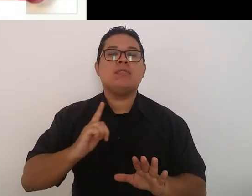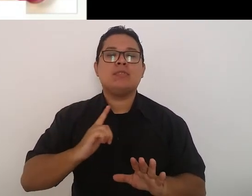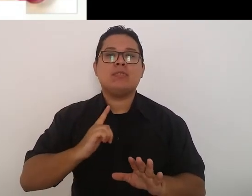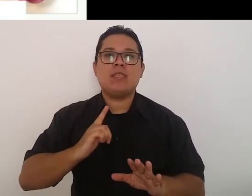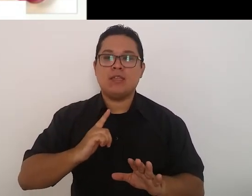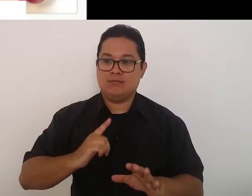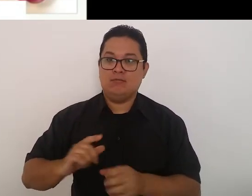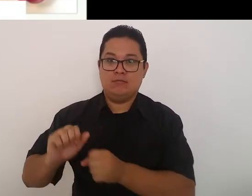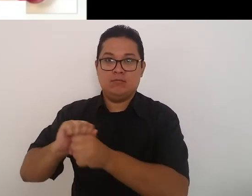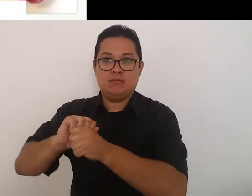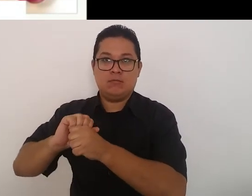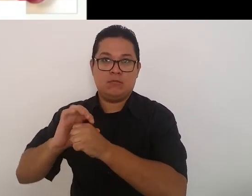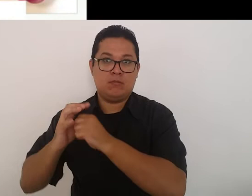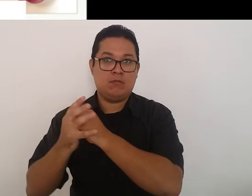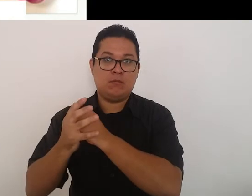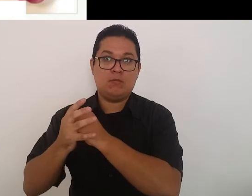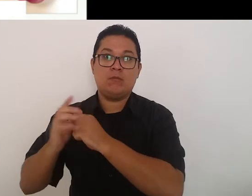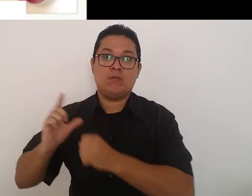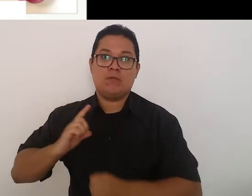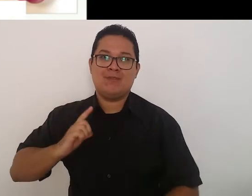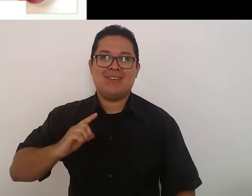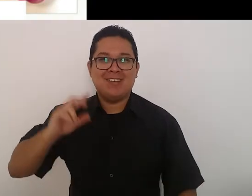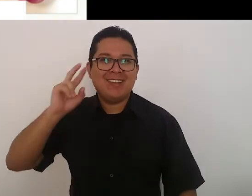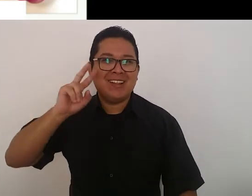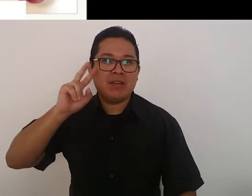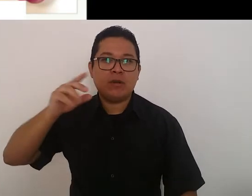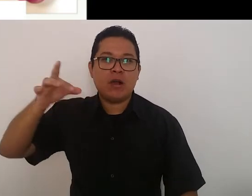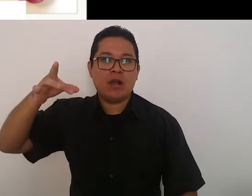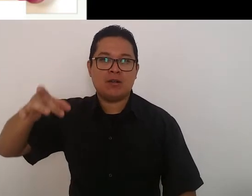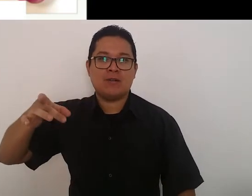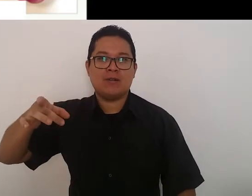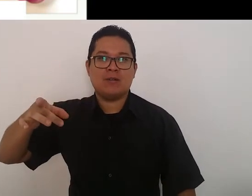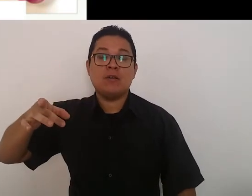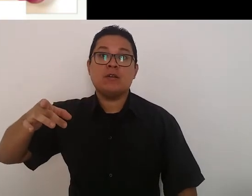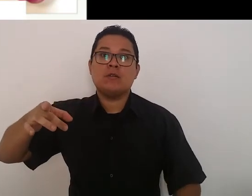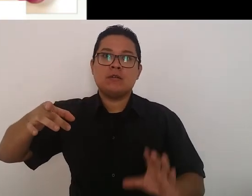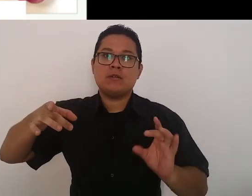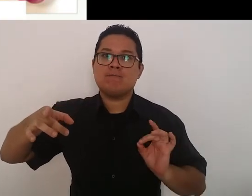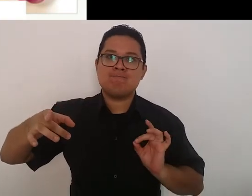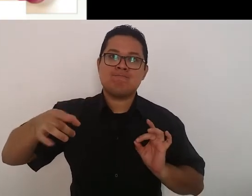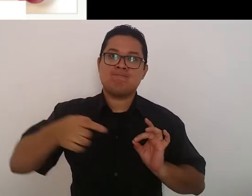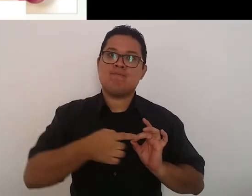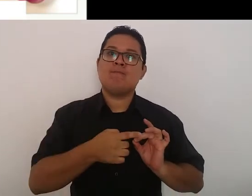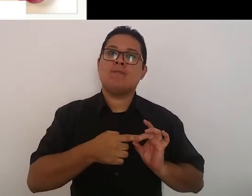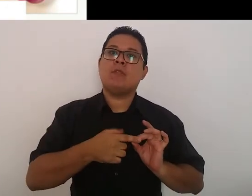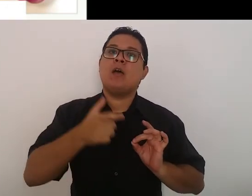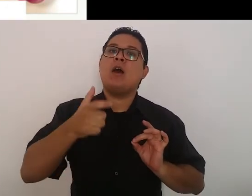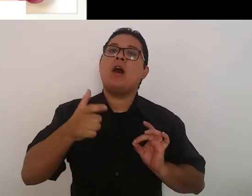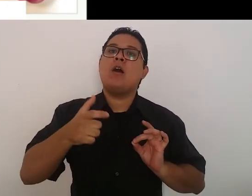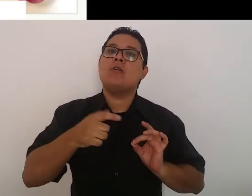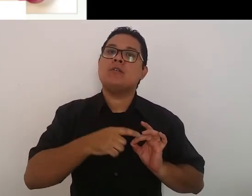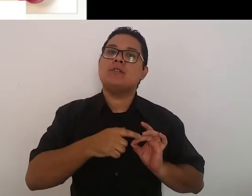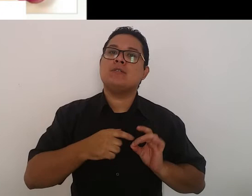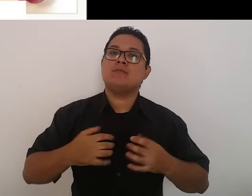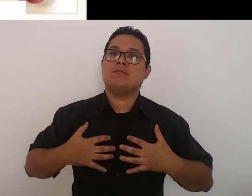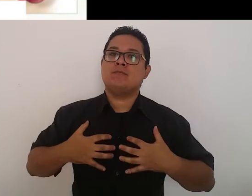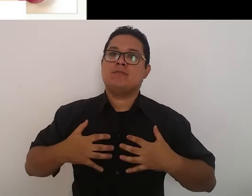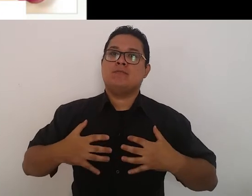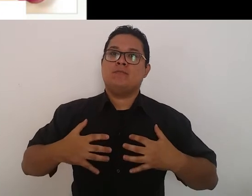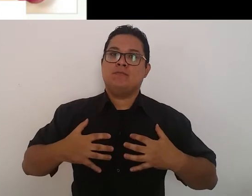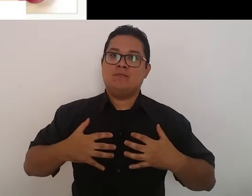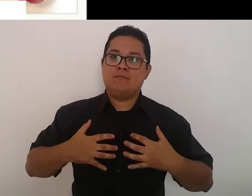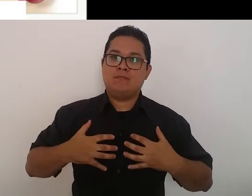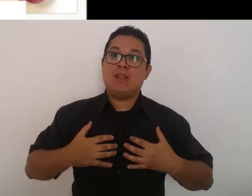no nosso sistema respiratório. Então, ele ataca muito o sistema respiratório, tá? Também é presente